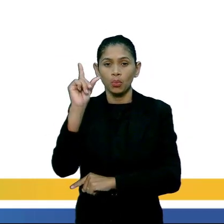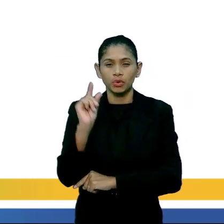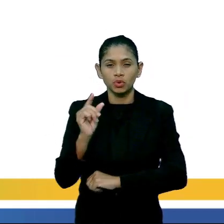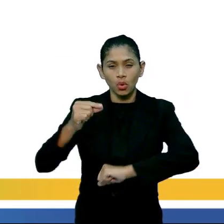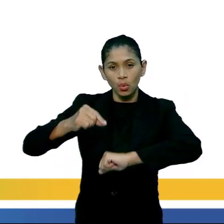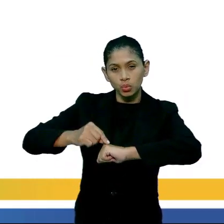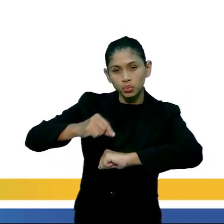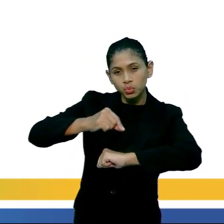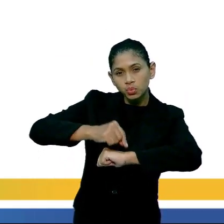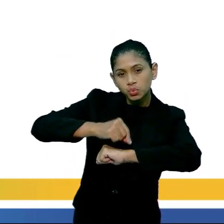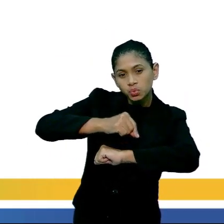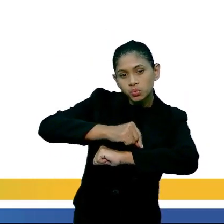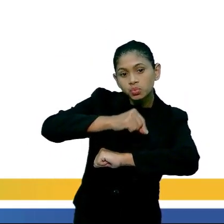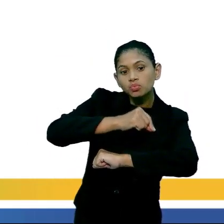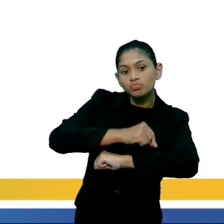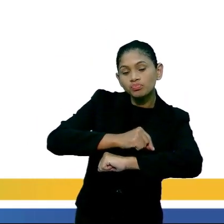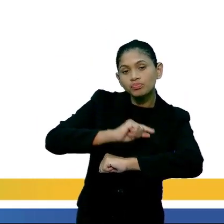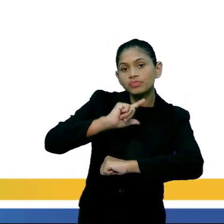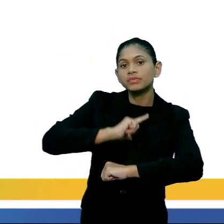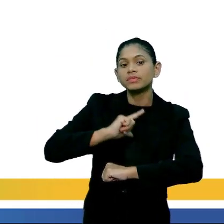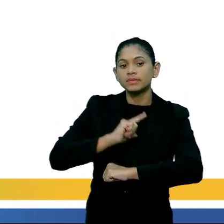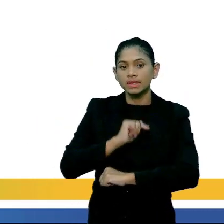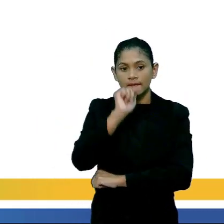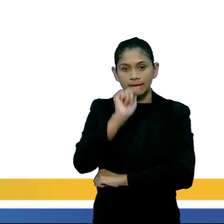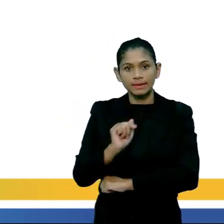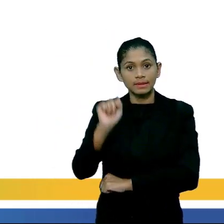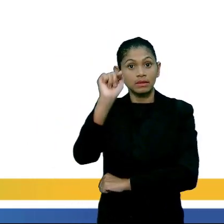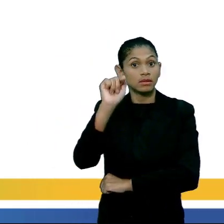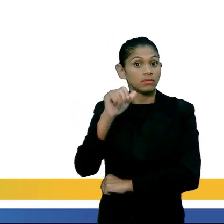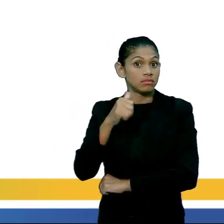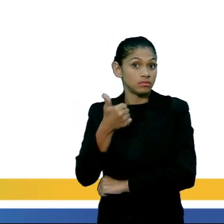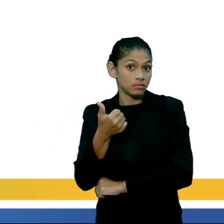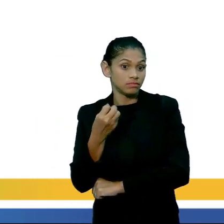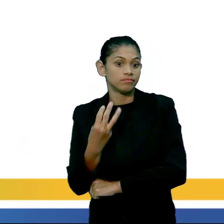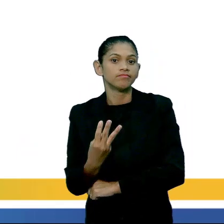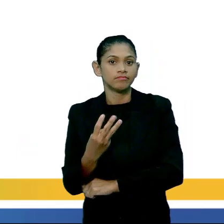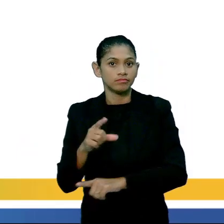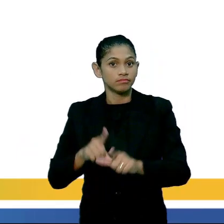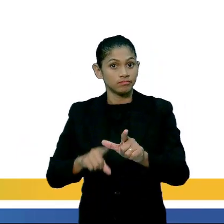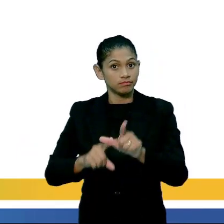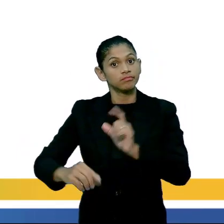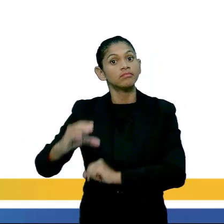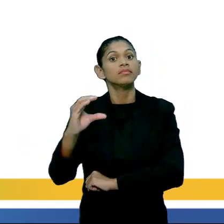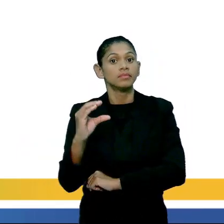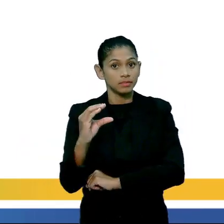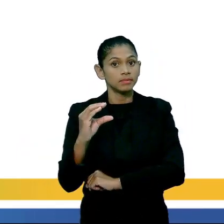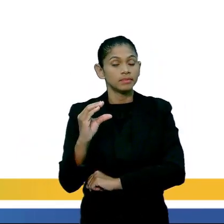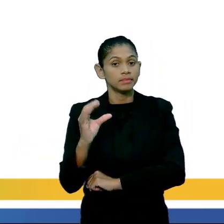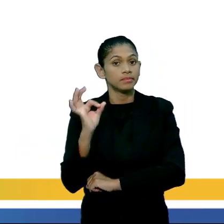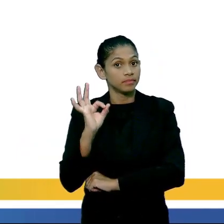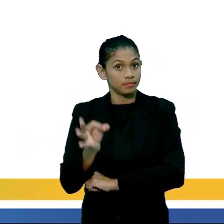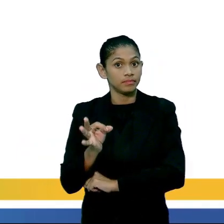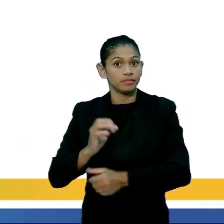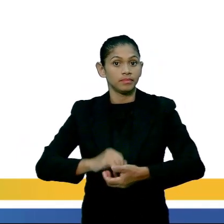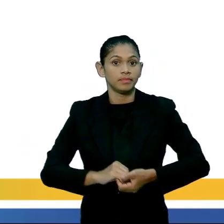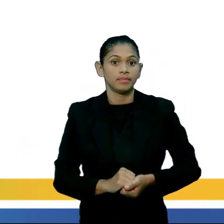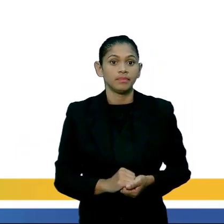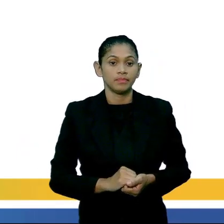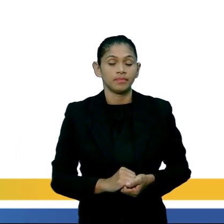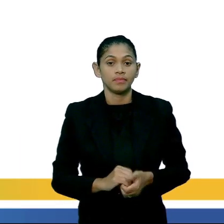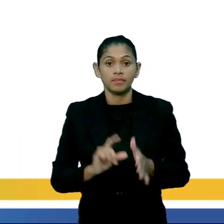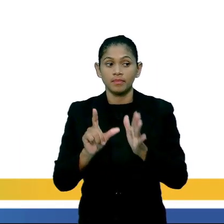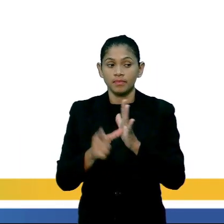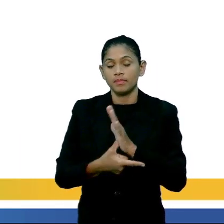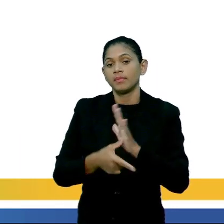formiga terá raiz de 13. Alternativa C, ok? Vamos para a